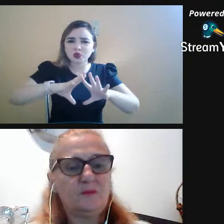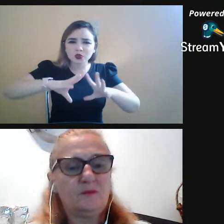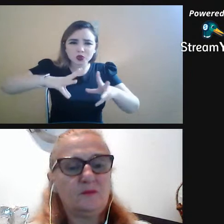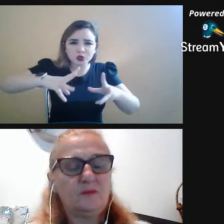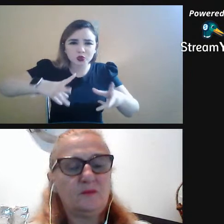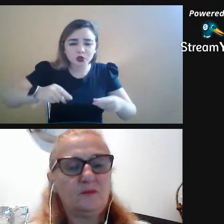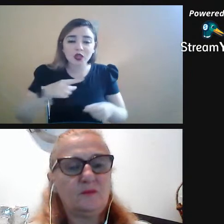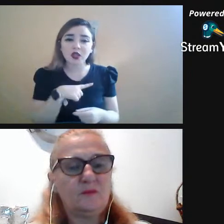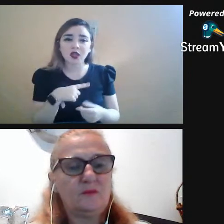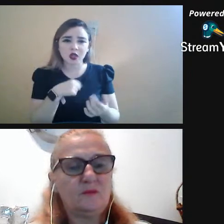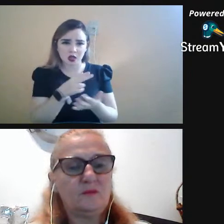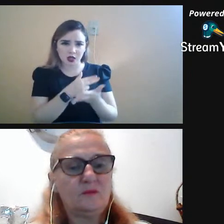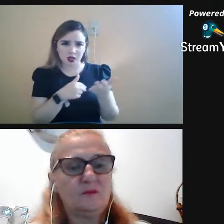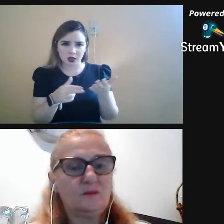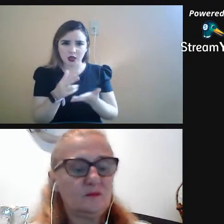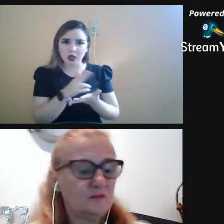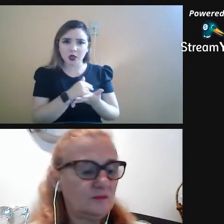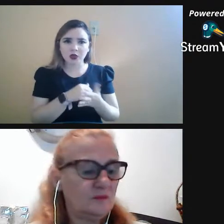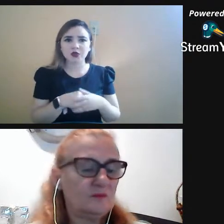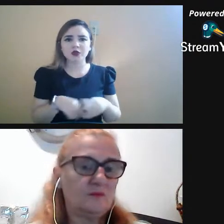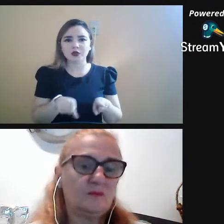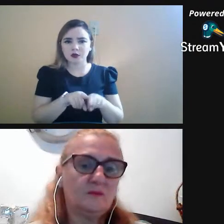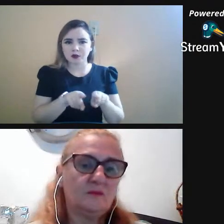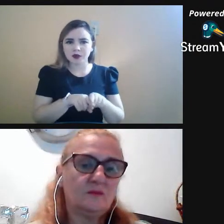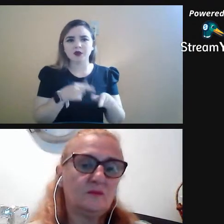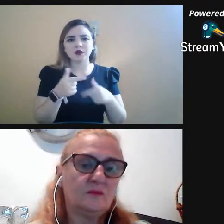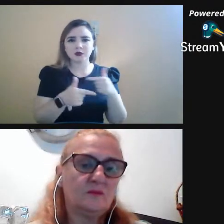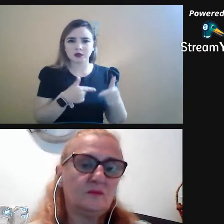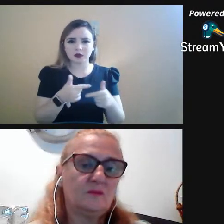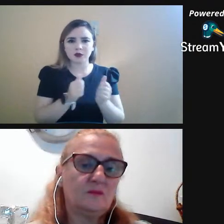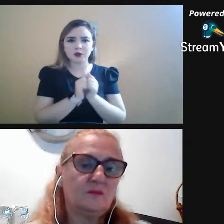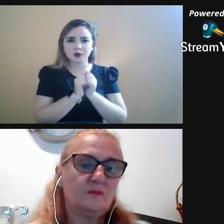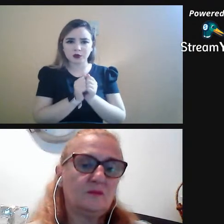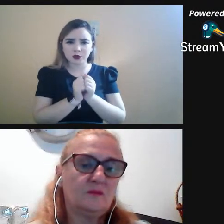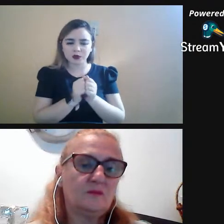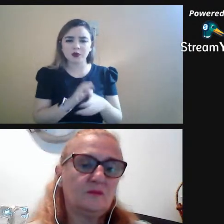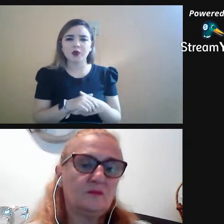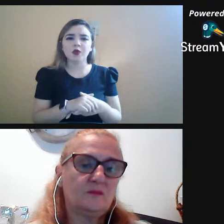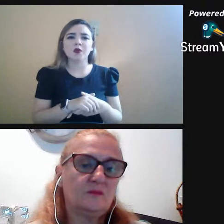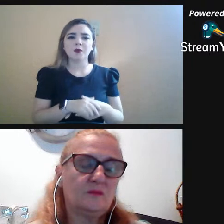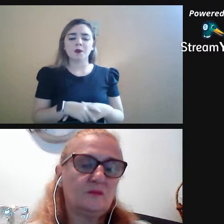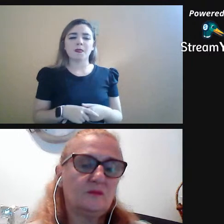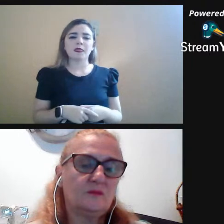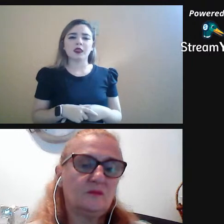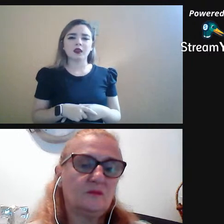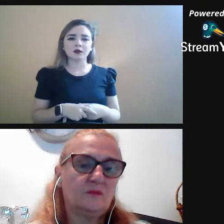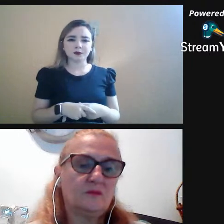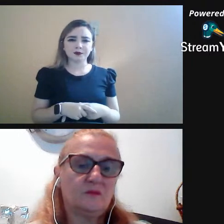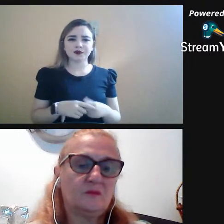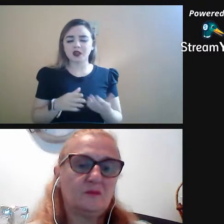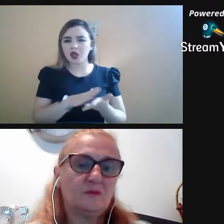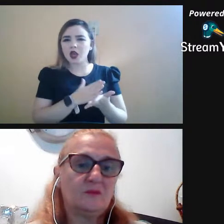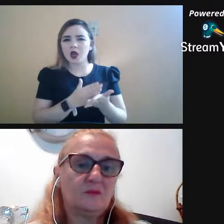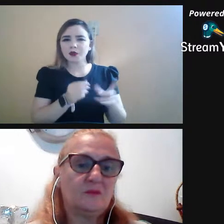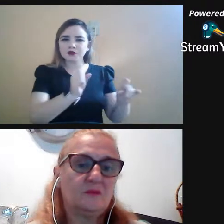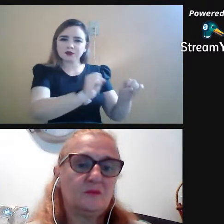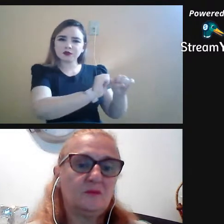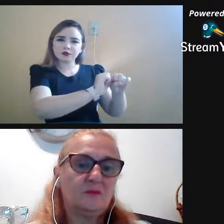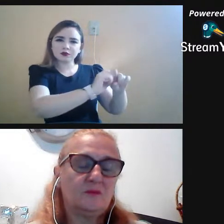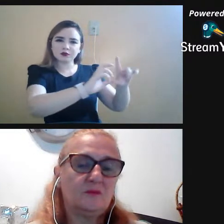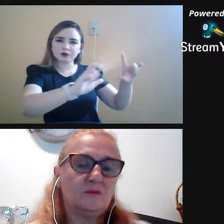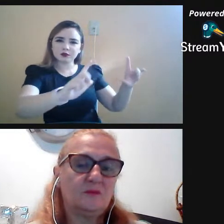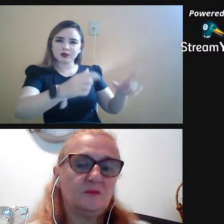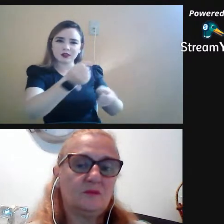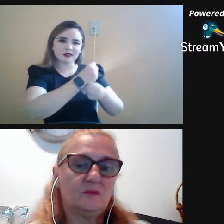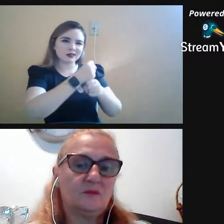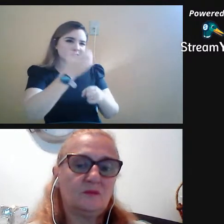artista chamado Vicky Muniz, eu trabalhei como coordenação pedagógica de uma exposição que teve dele em